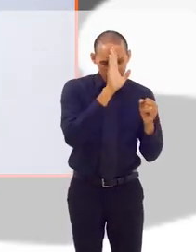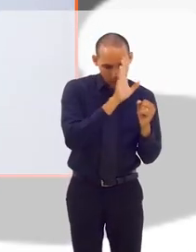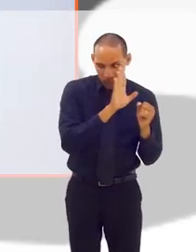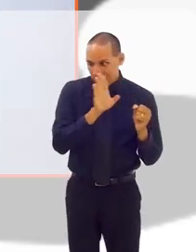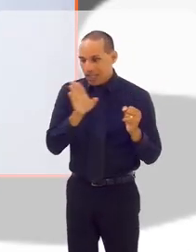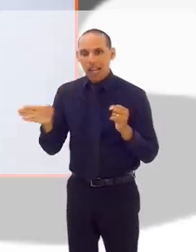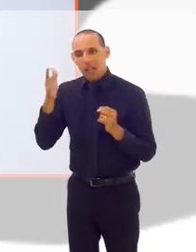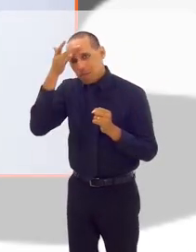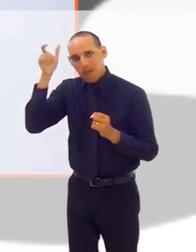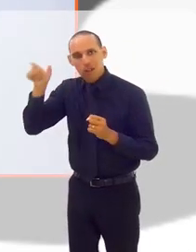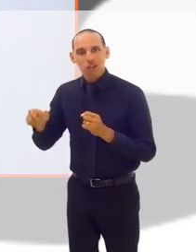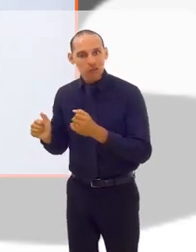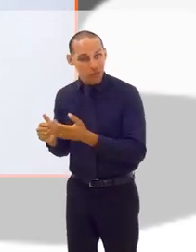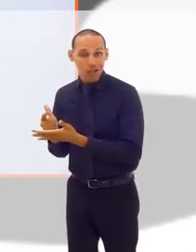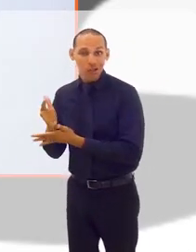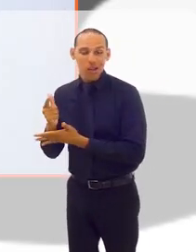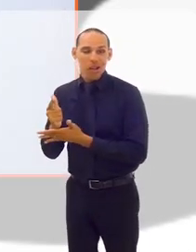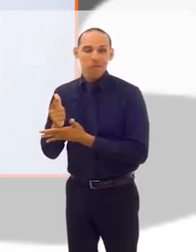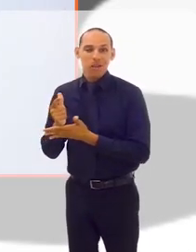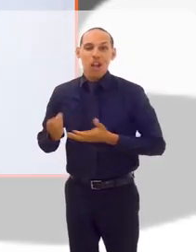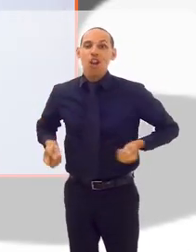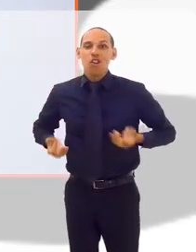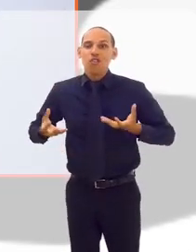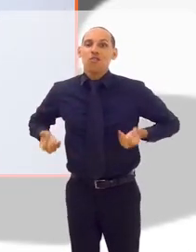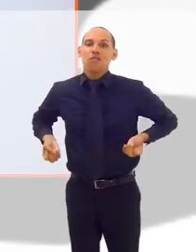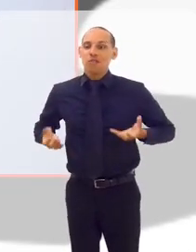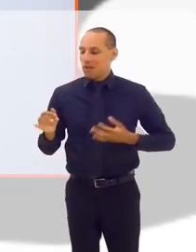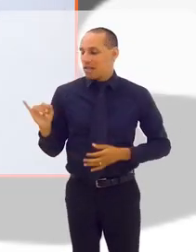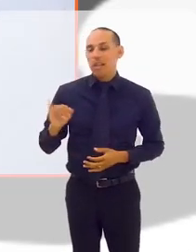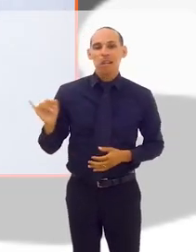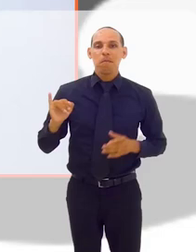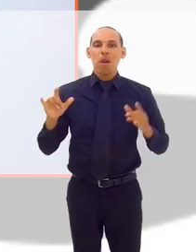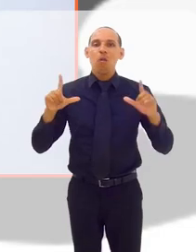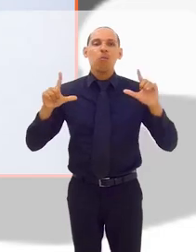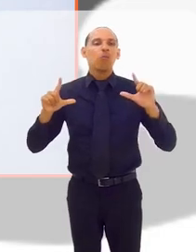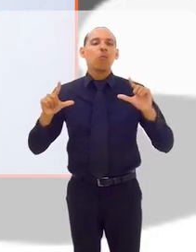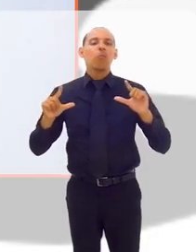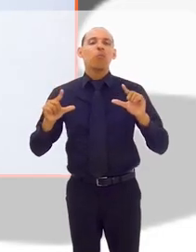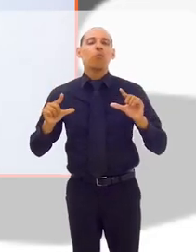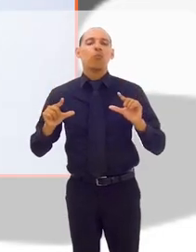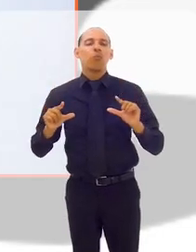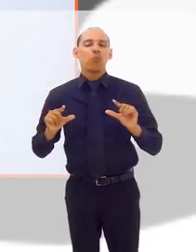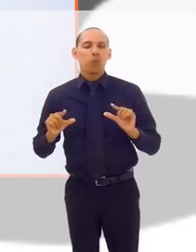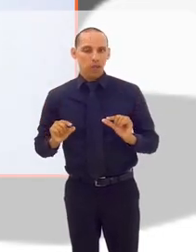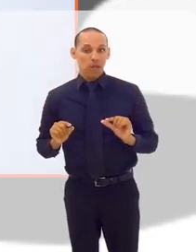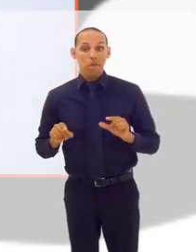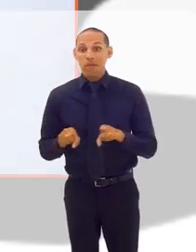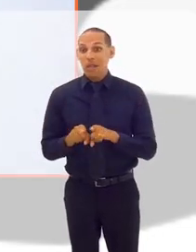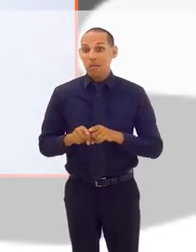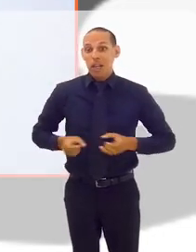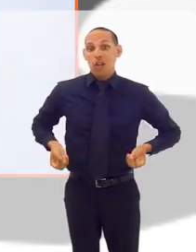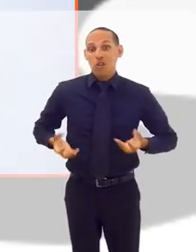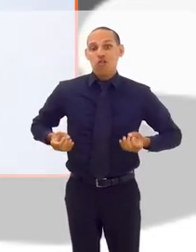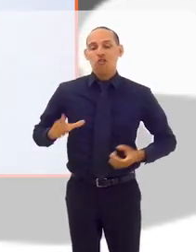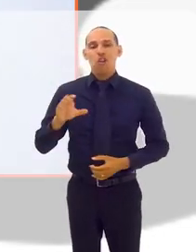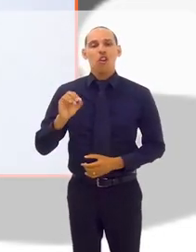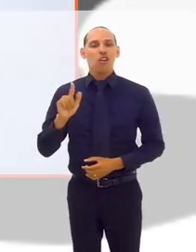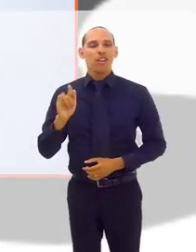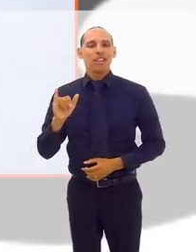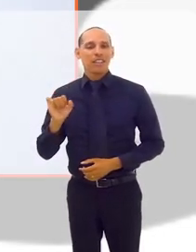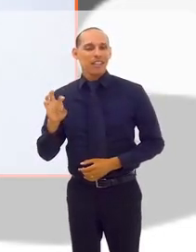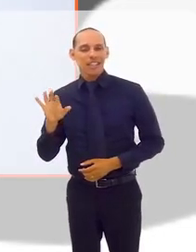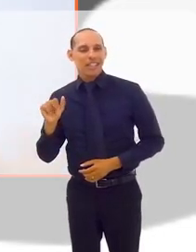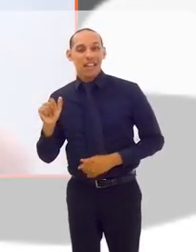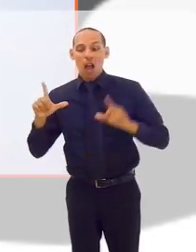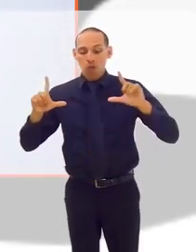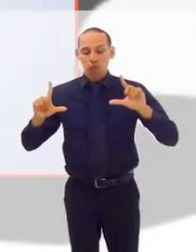indústria direto para o consumidor final, os custos tributários são os menores possíveis, os custos logísticos